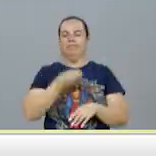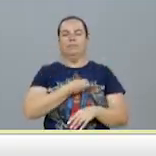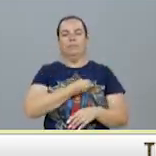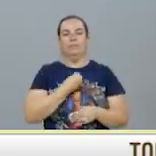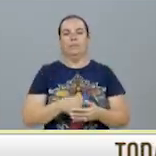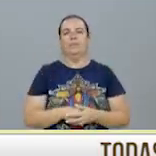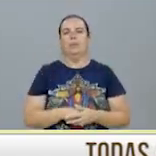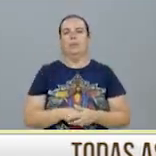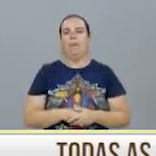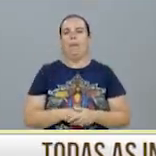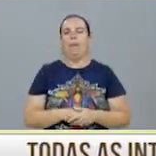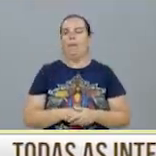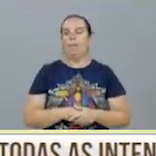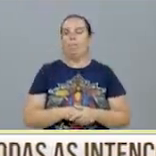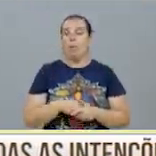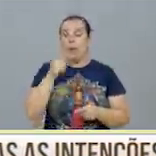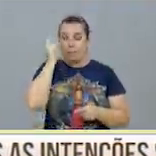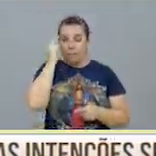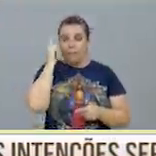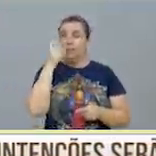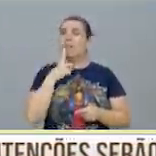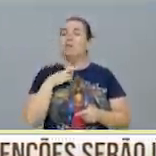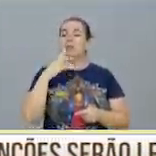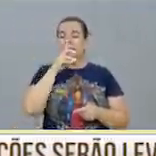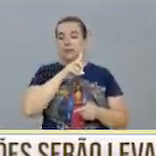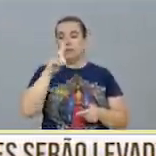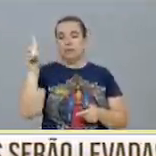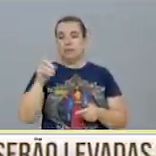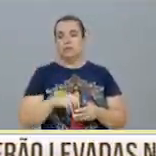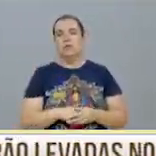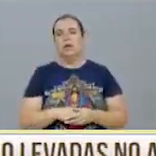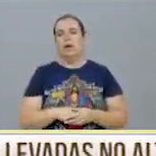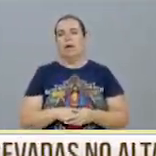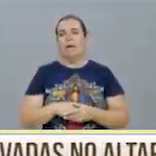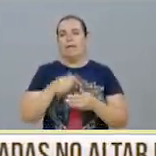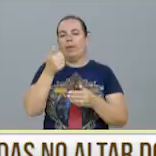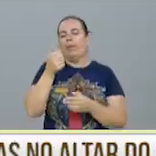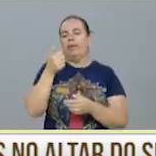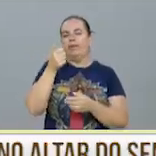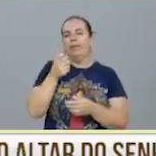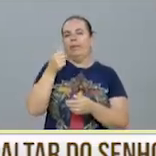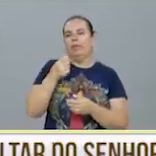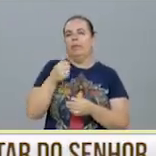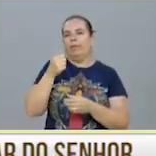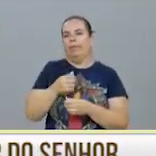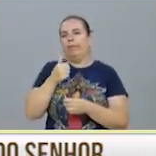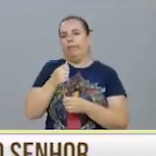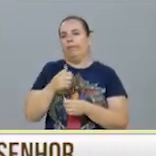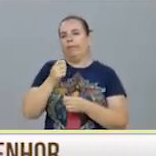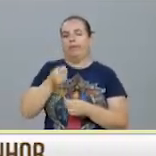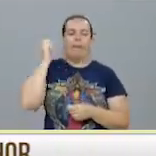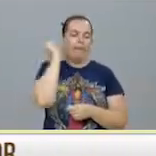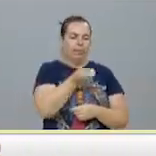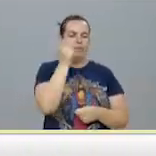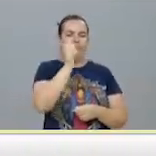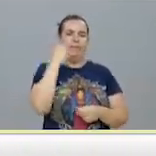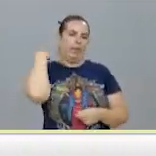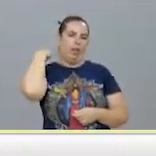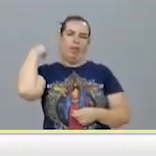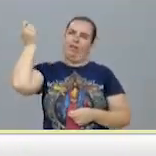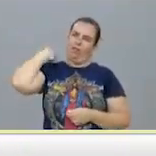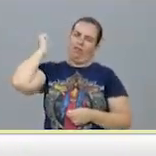vidas. Não vai pensar que a vontade de Deus é pegar o terço de Nossa Senhora e ficar batendo nas nossas costas.